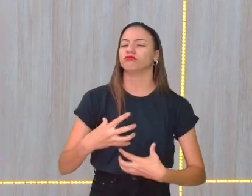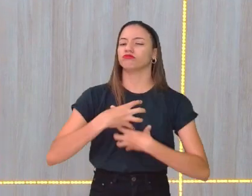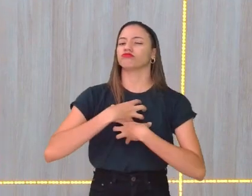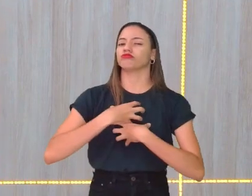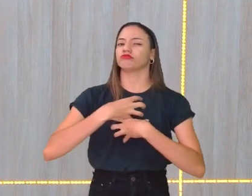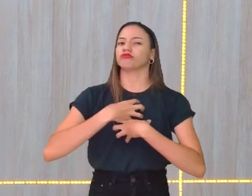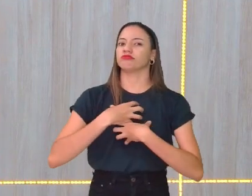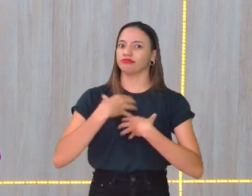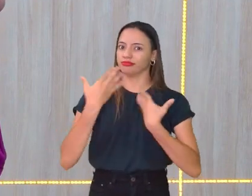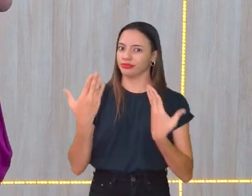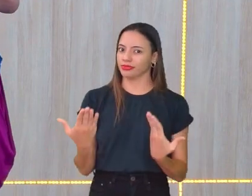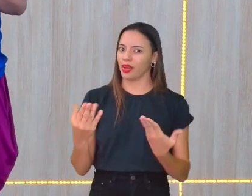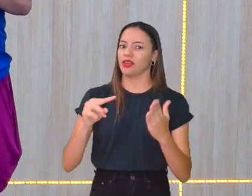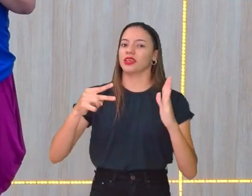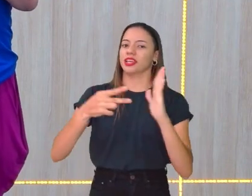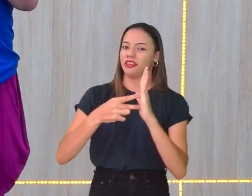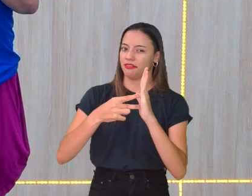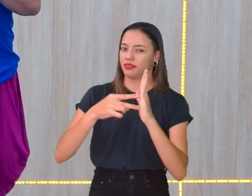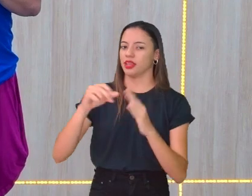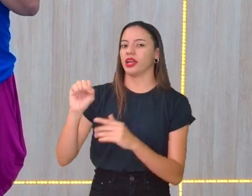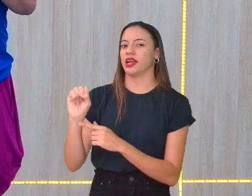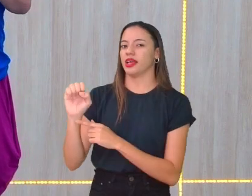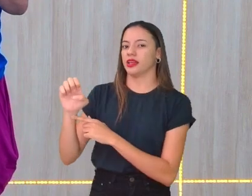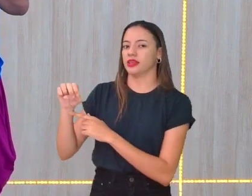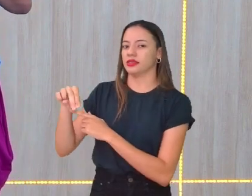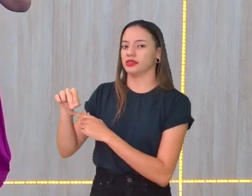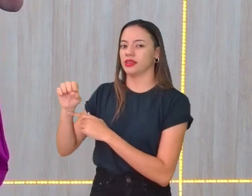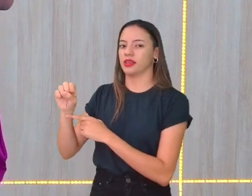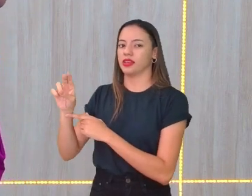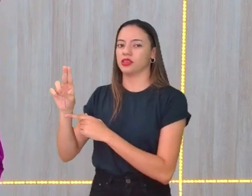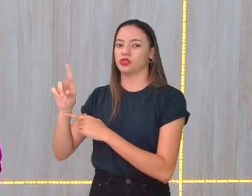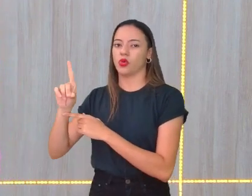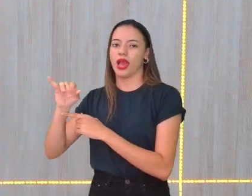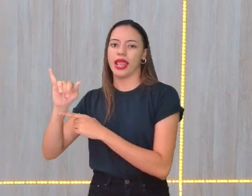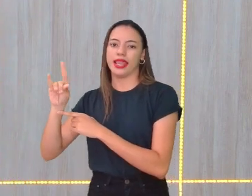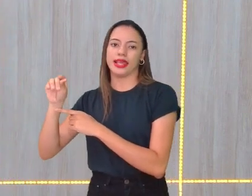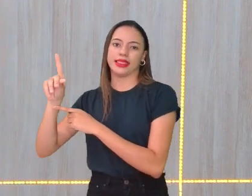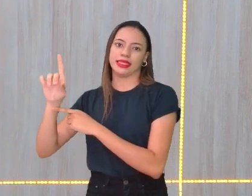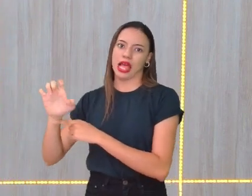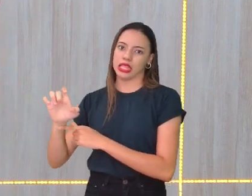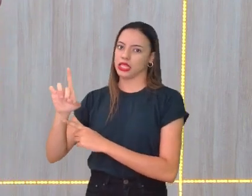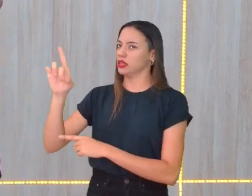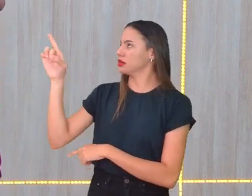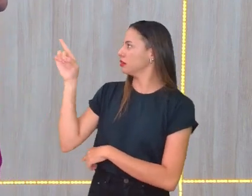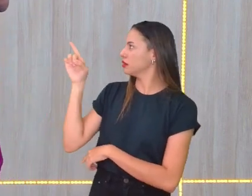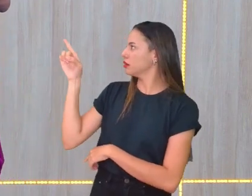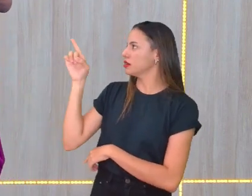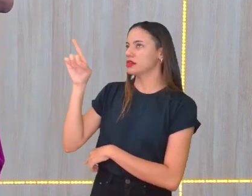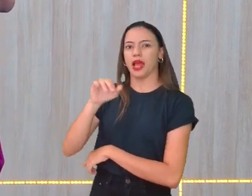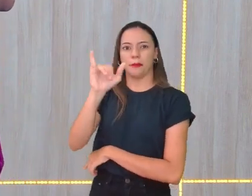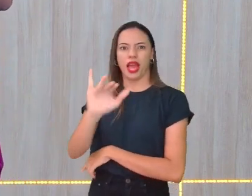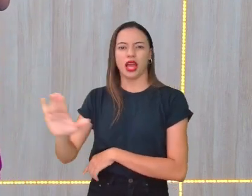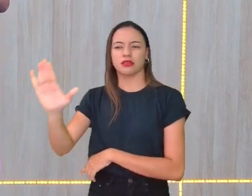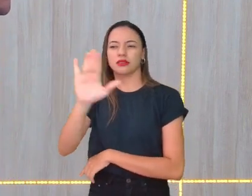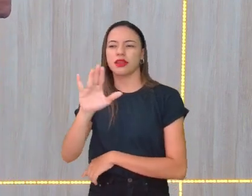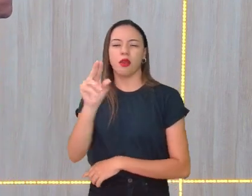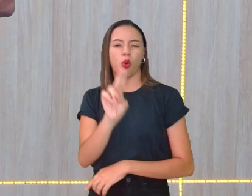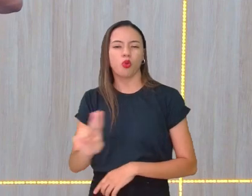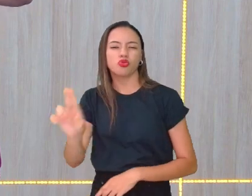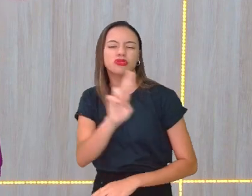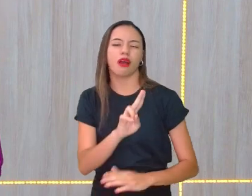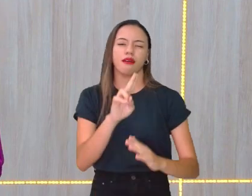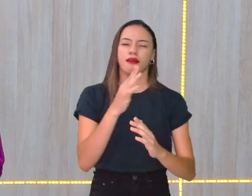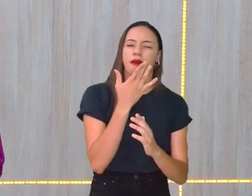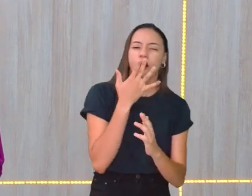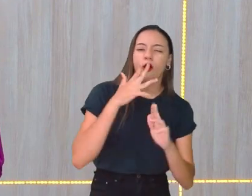É nesse sentido que que eu digo que ela tem uma sensualidade, ela apela para as cores, para as